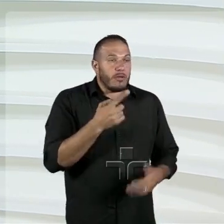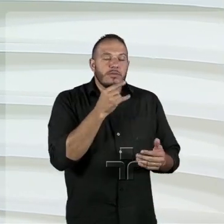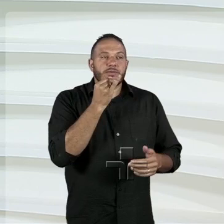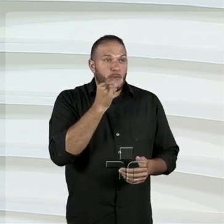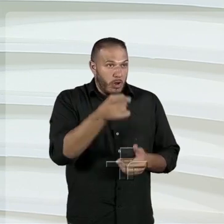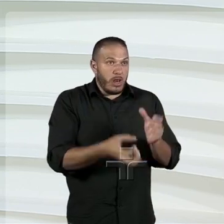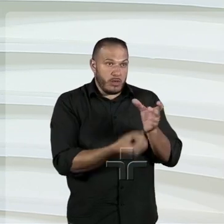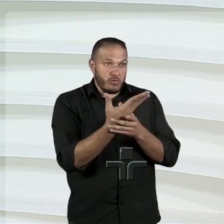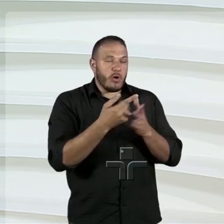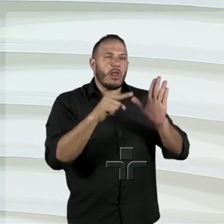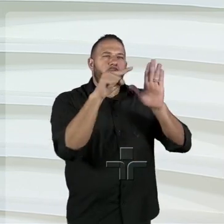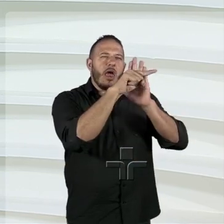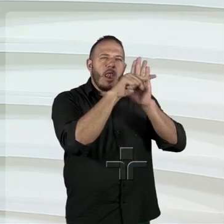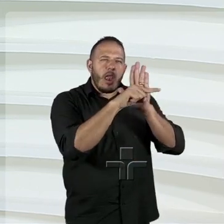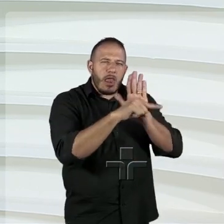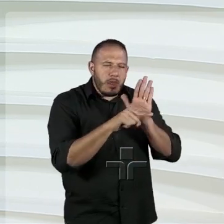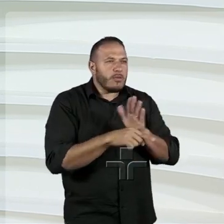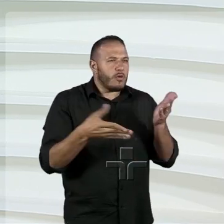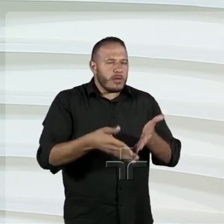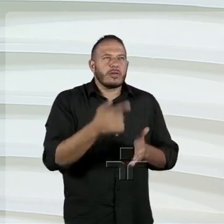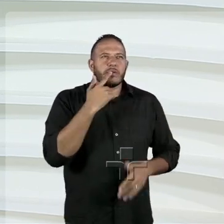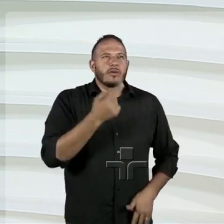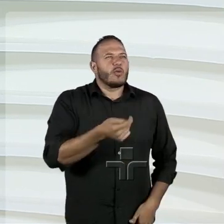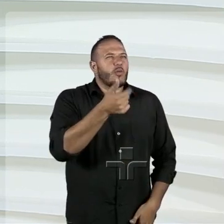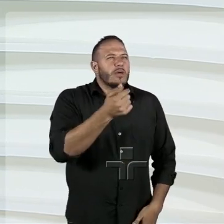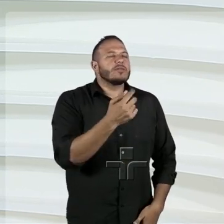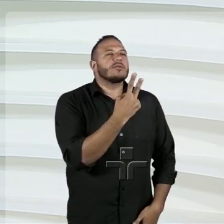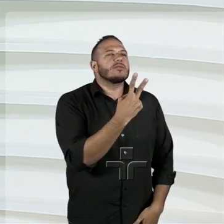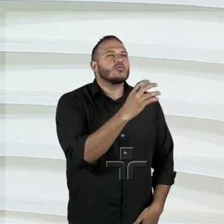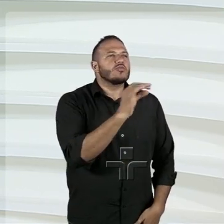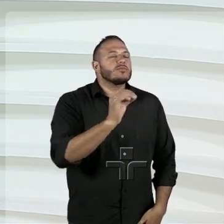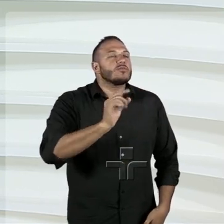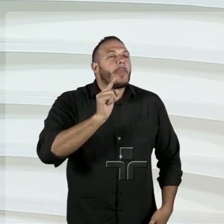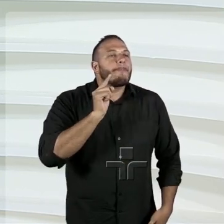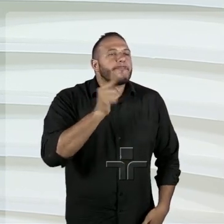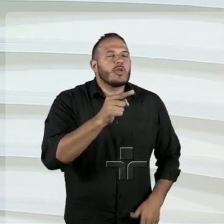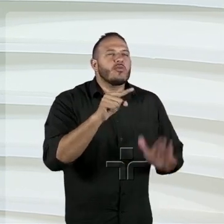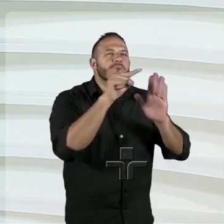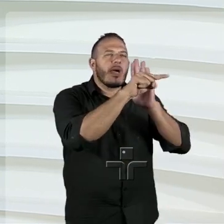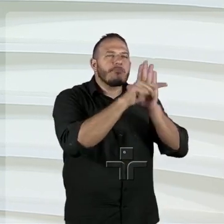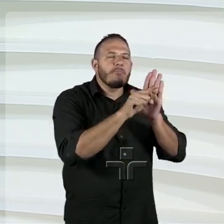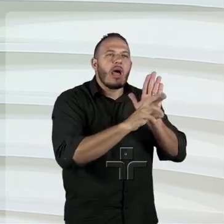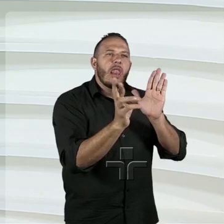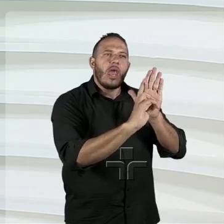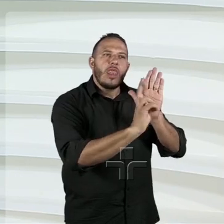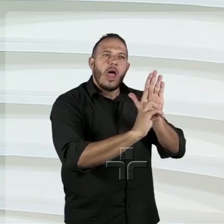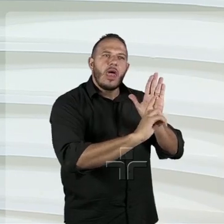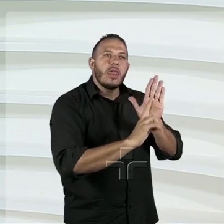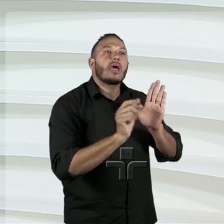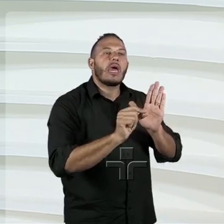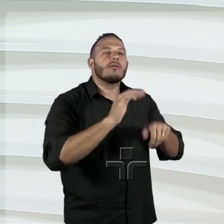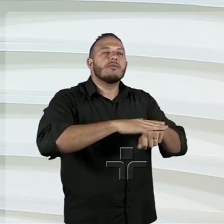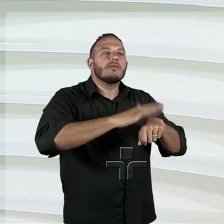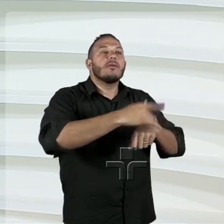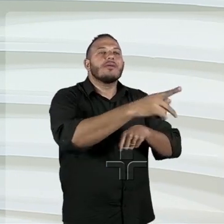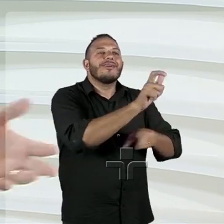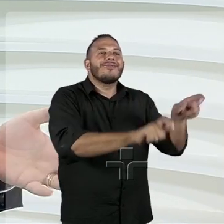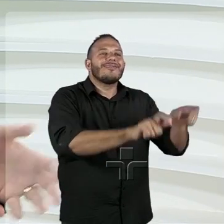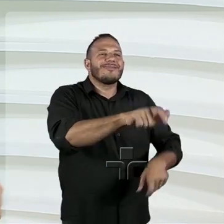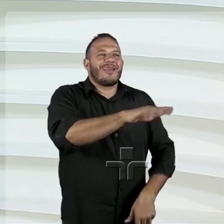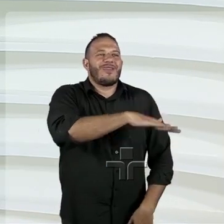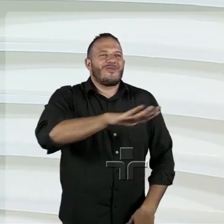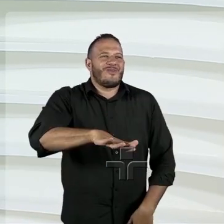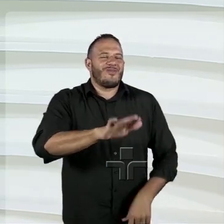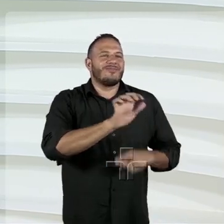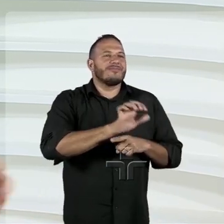agora, somente o questionário que a gente lançou, já temos quase 200 mil questionários respondidos por alunos da rede estadual de São Paulo,